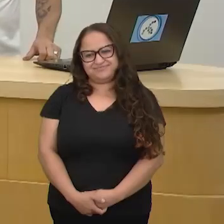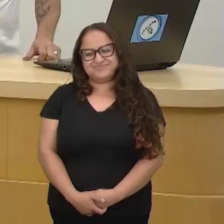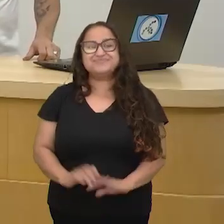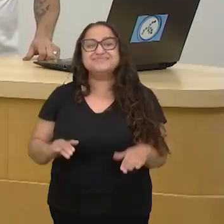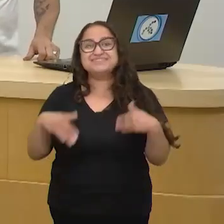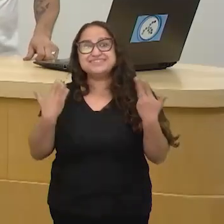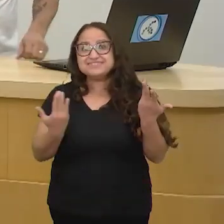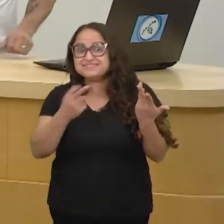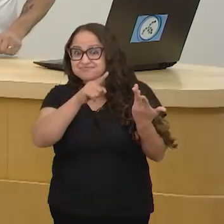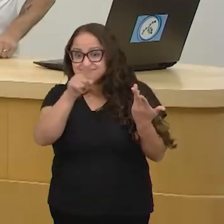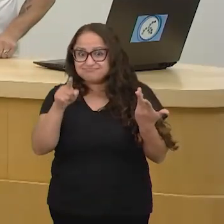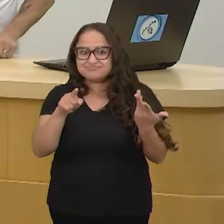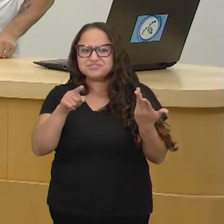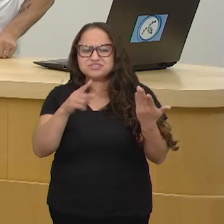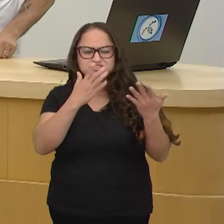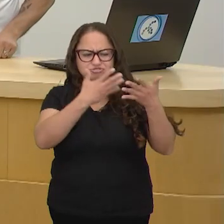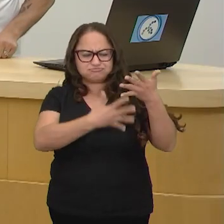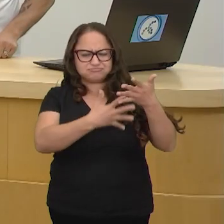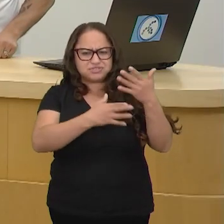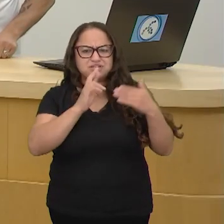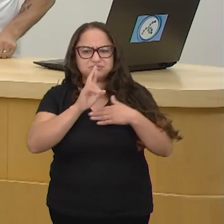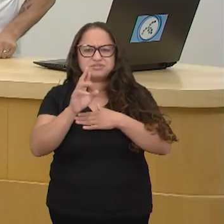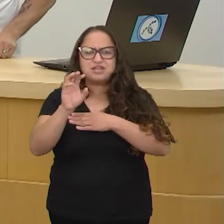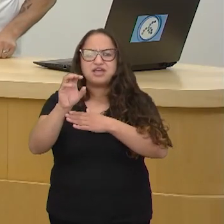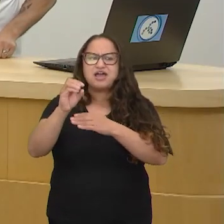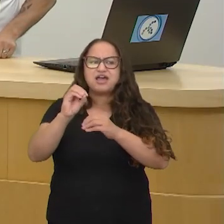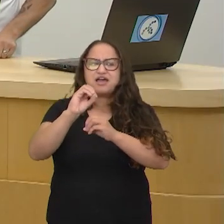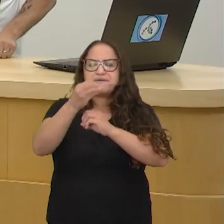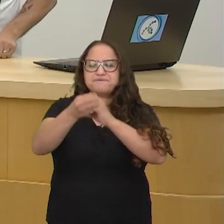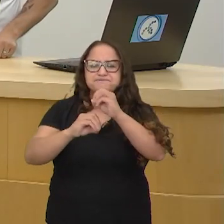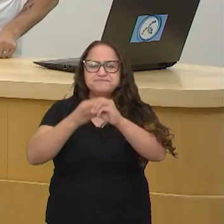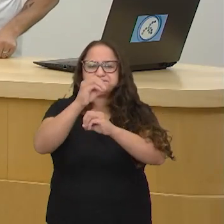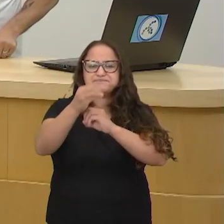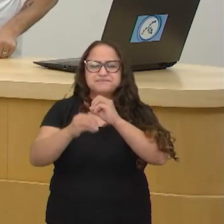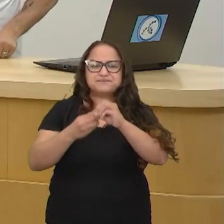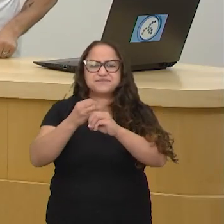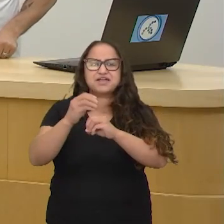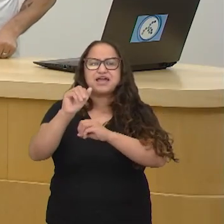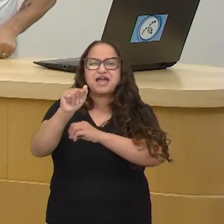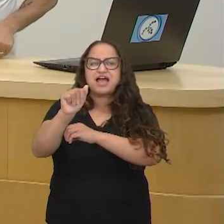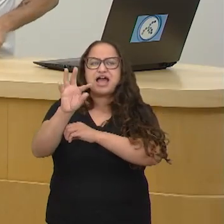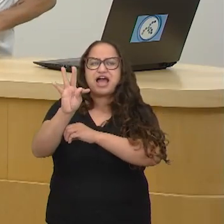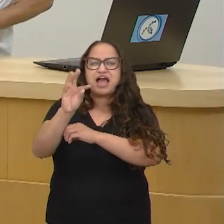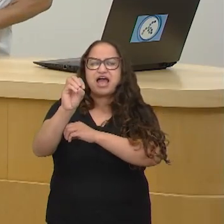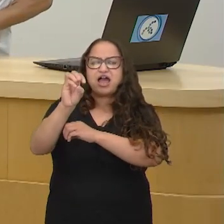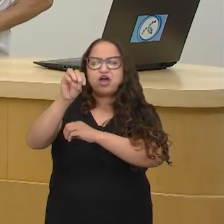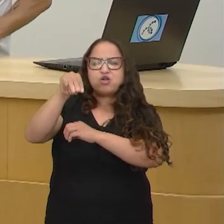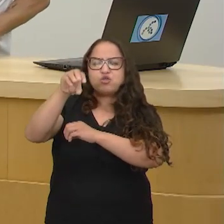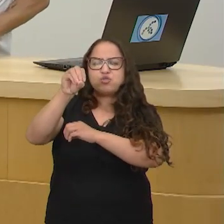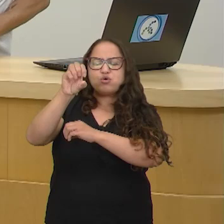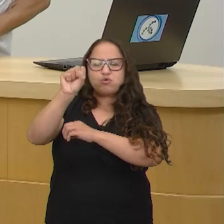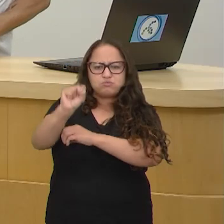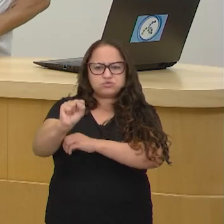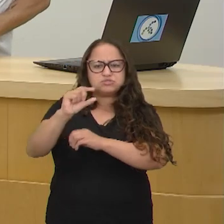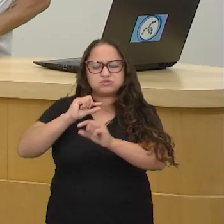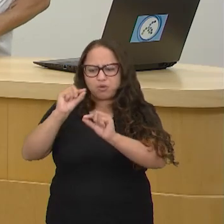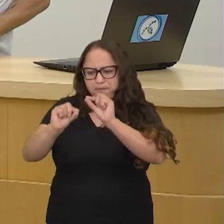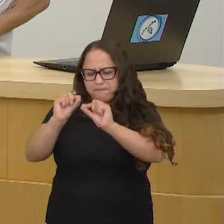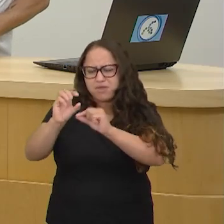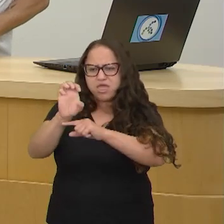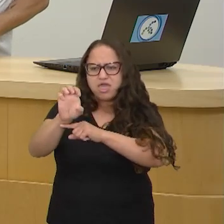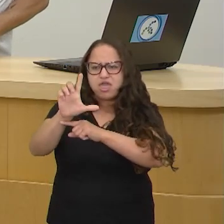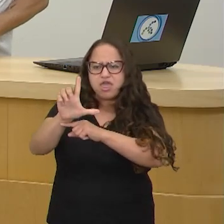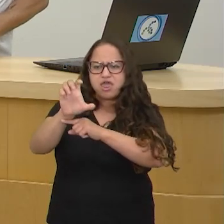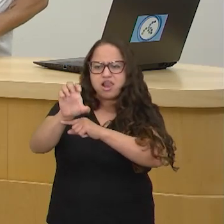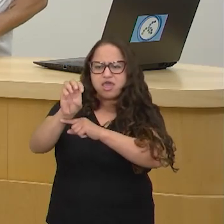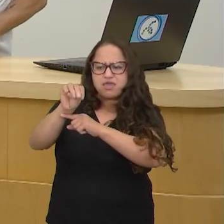E aí, pessoal, vou colocar aqui a professora Renata, átomos. Isso tem a ver com os átomos, né? Partículas